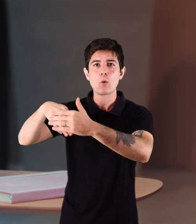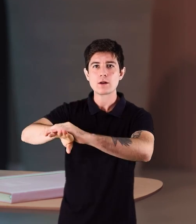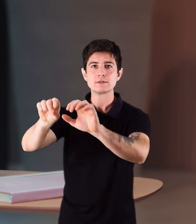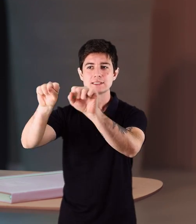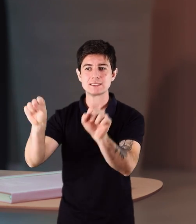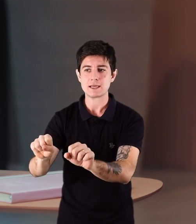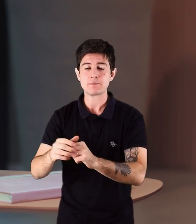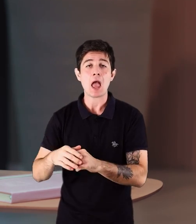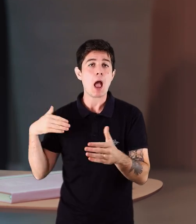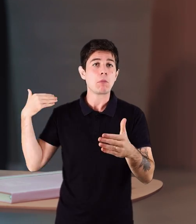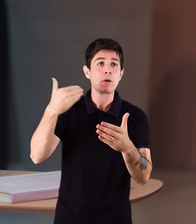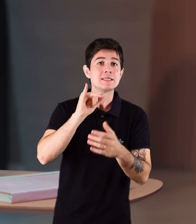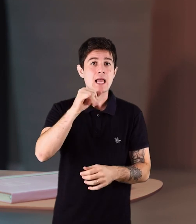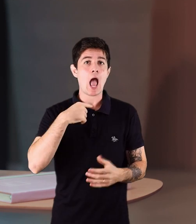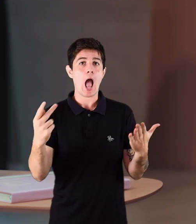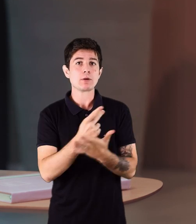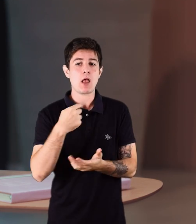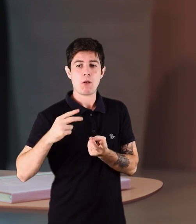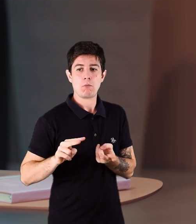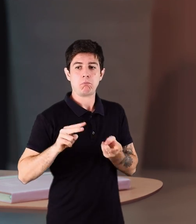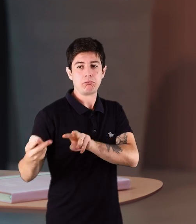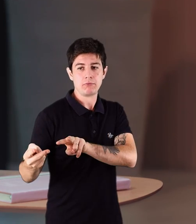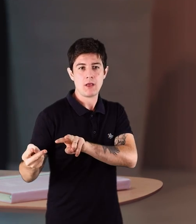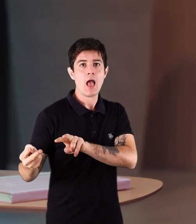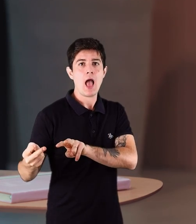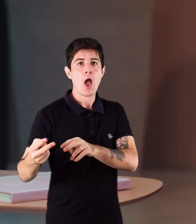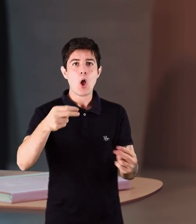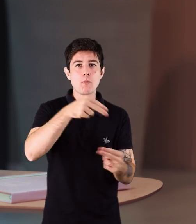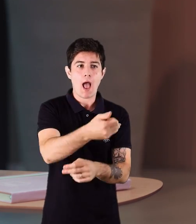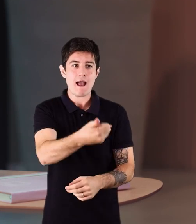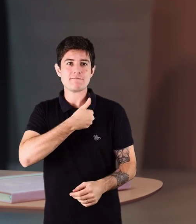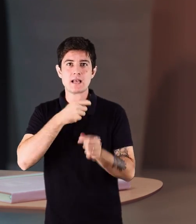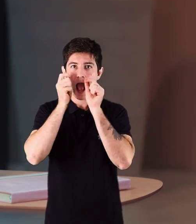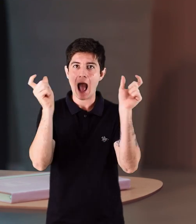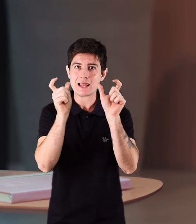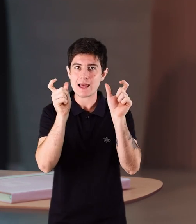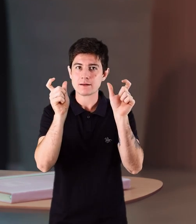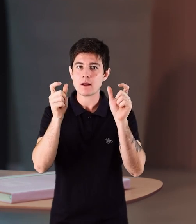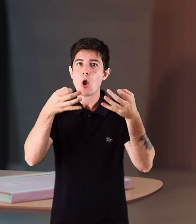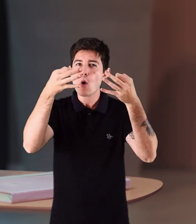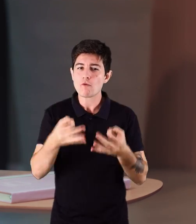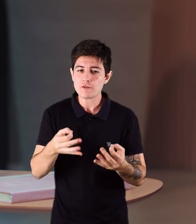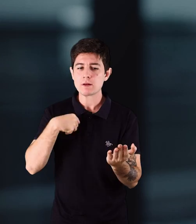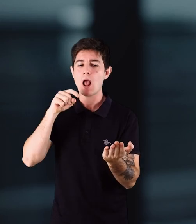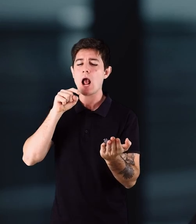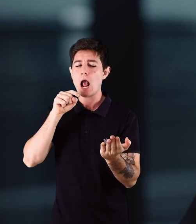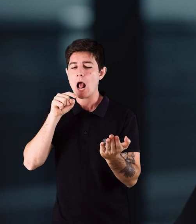esse alerta vai aparecer no app. Ou seja, você pode revisar as informações da transação e ter certeza se quer prosseguir ou